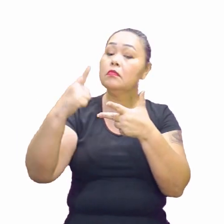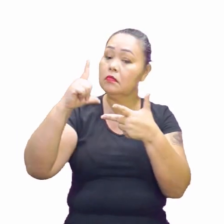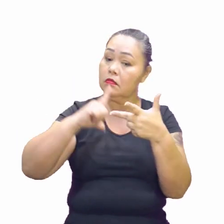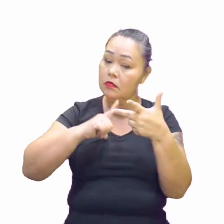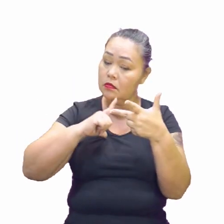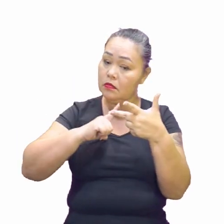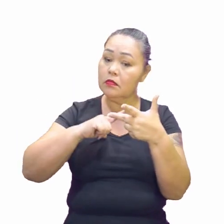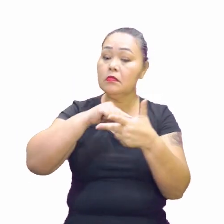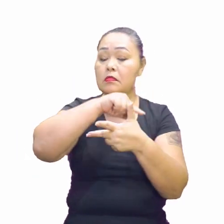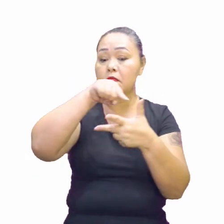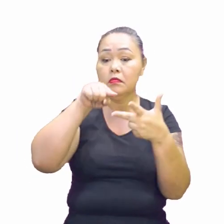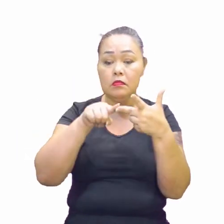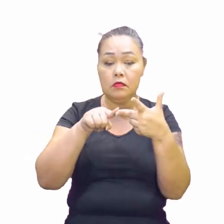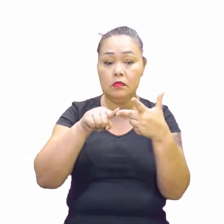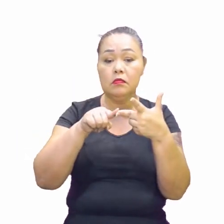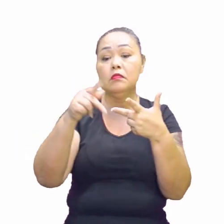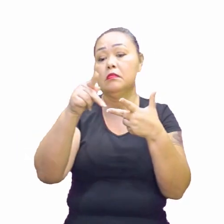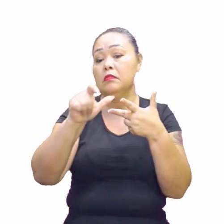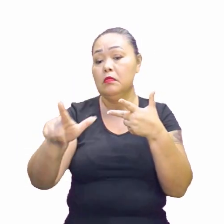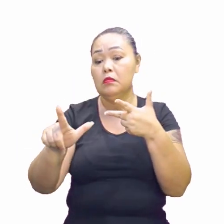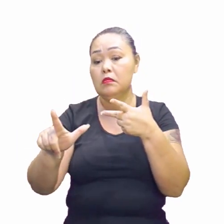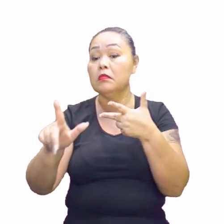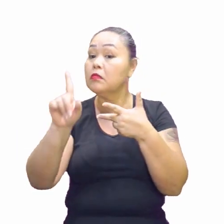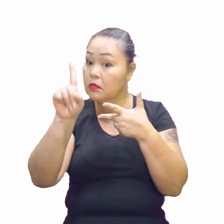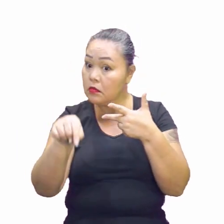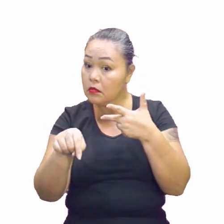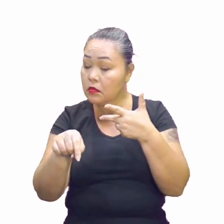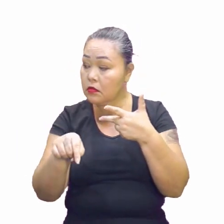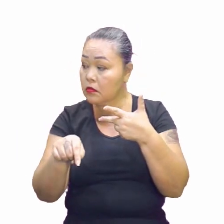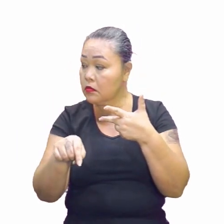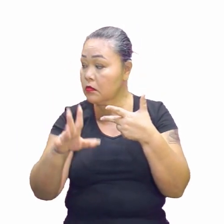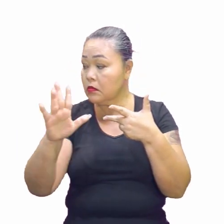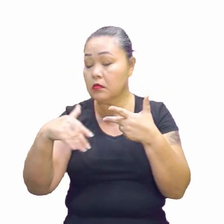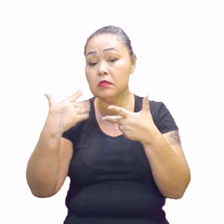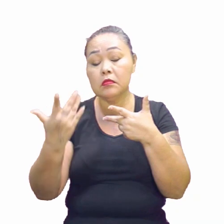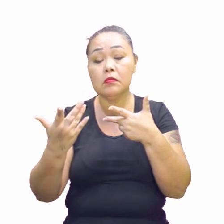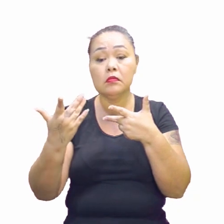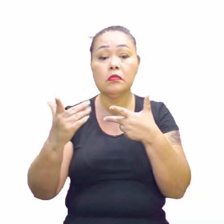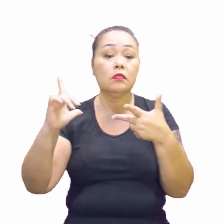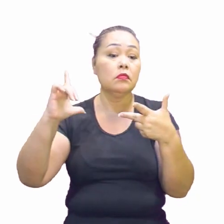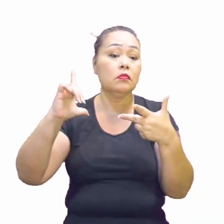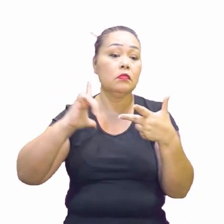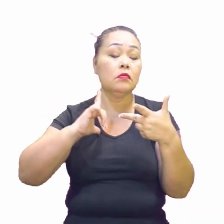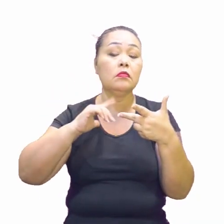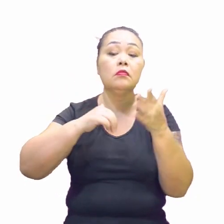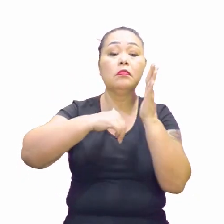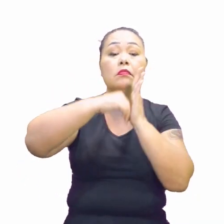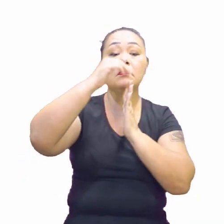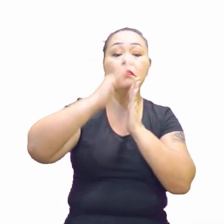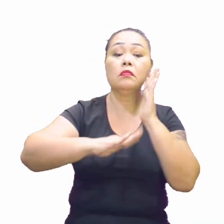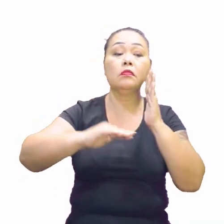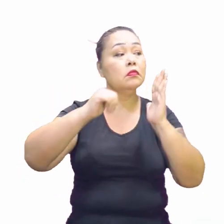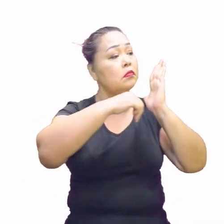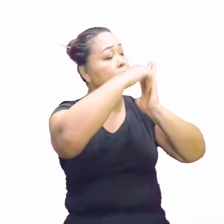e vai ter a terceira pessoa do plural, não é assim? Então, eu tenho o seguinte, pintou-se as